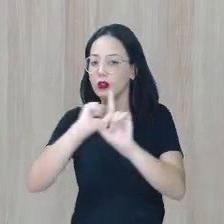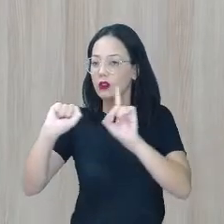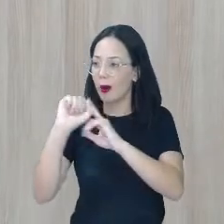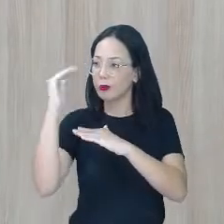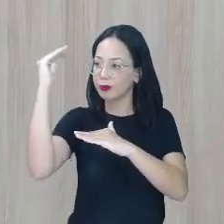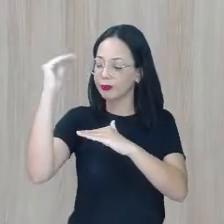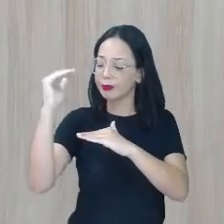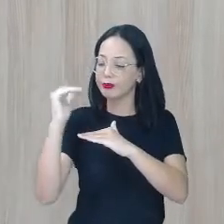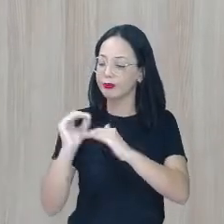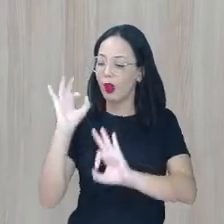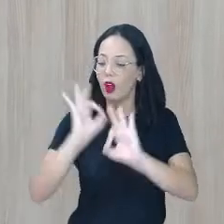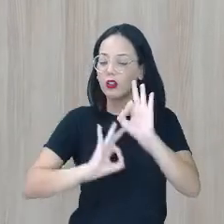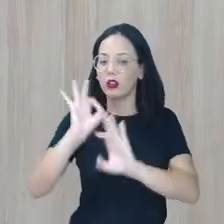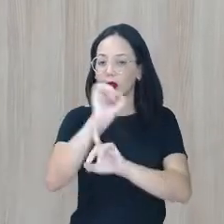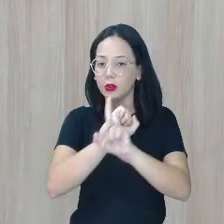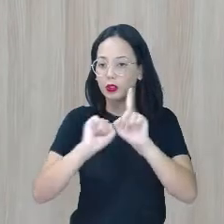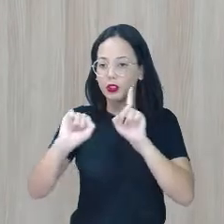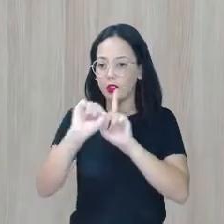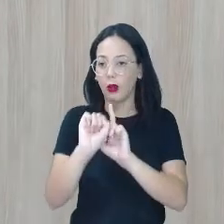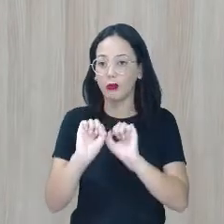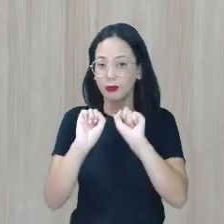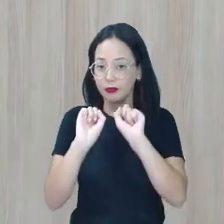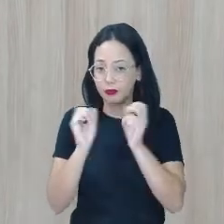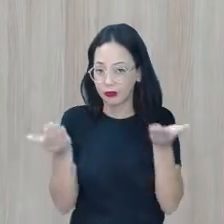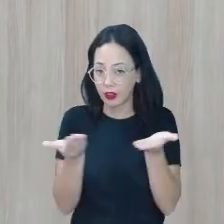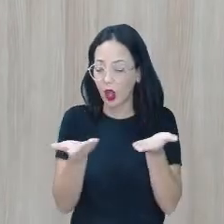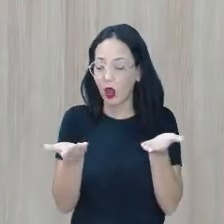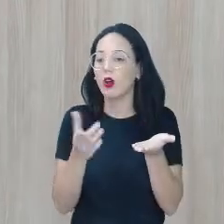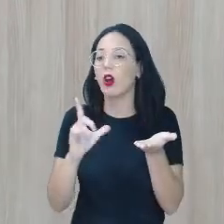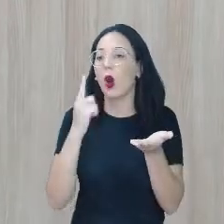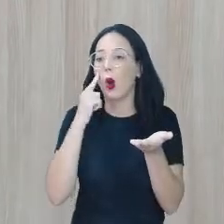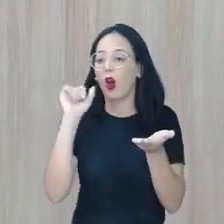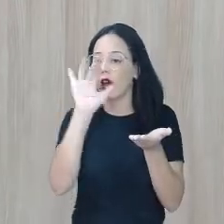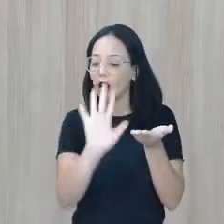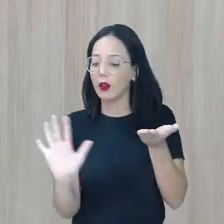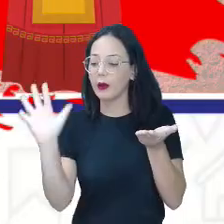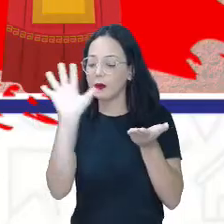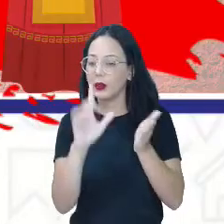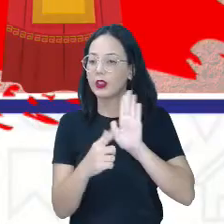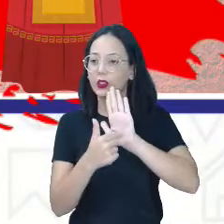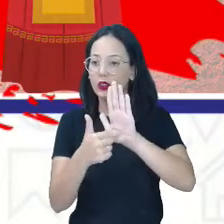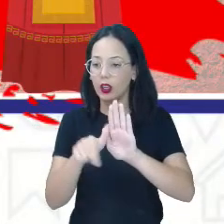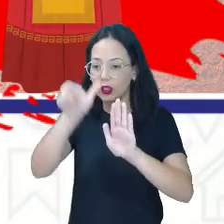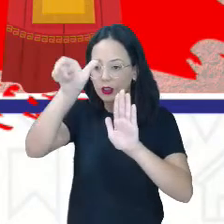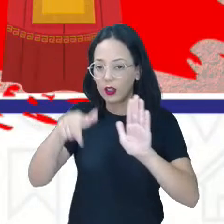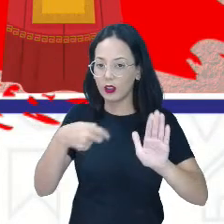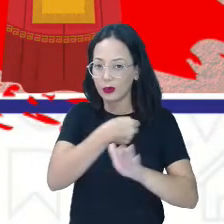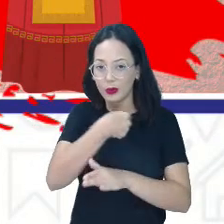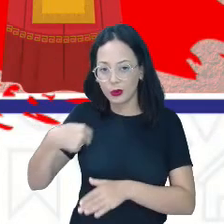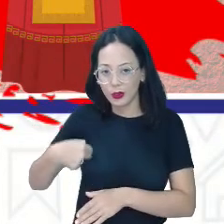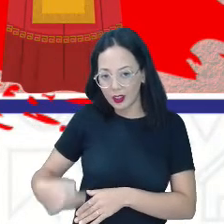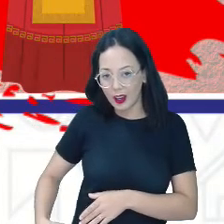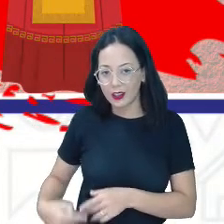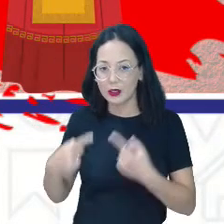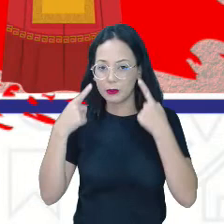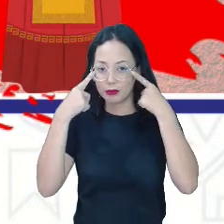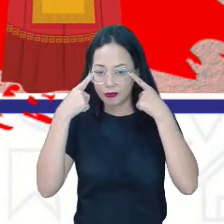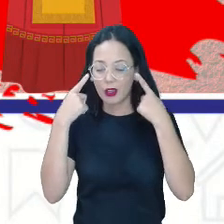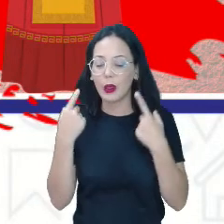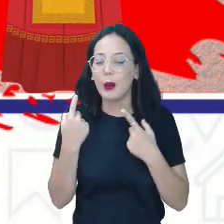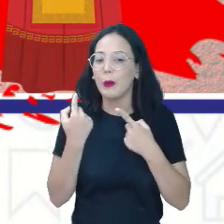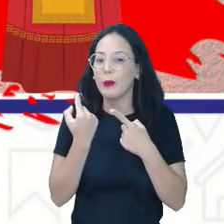né? Então, aqui a gente tem, né, a gente colocou essa imagem aqui, né, do chinês,